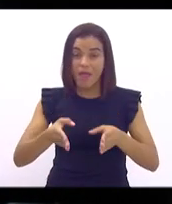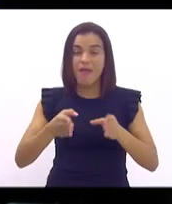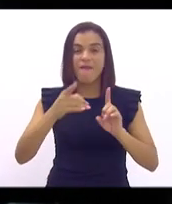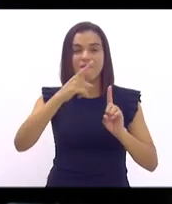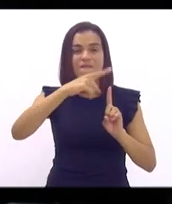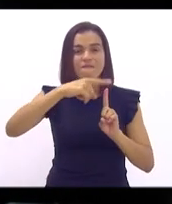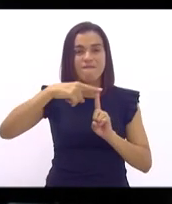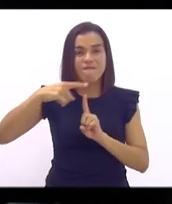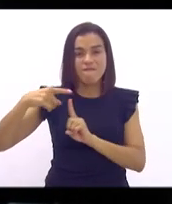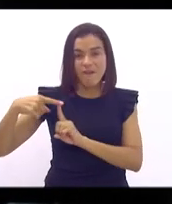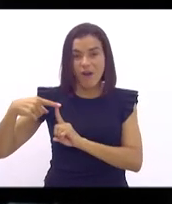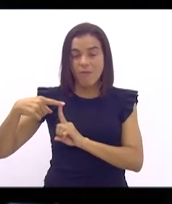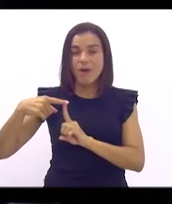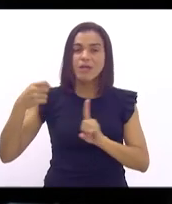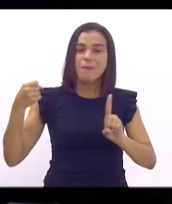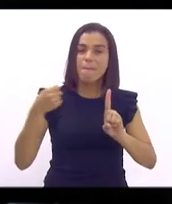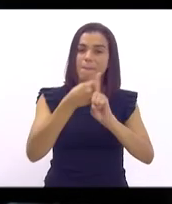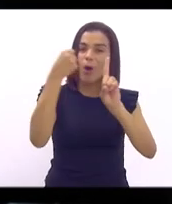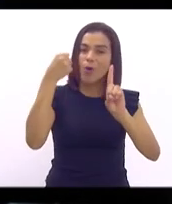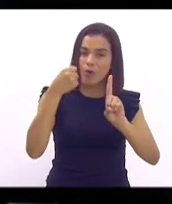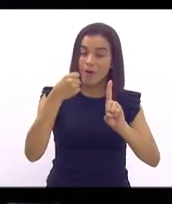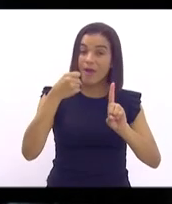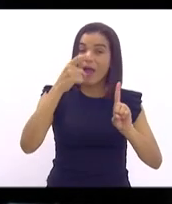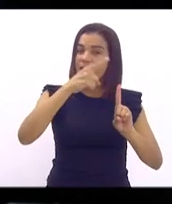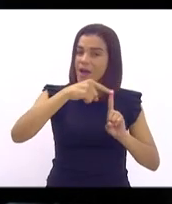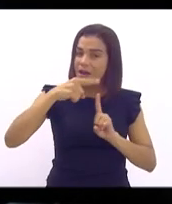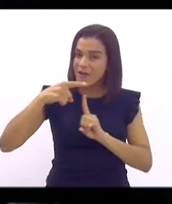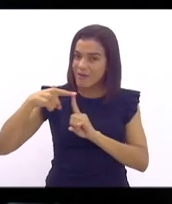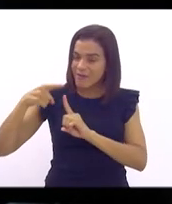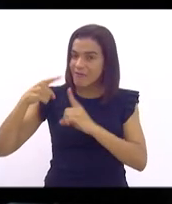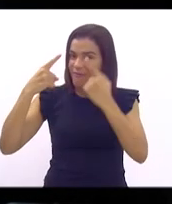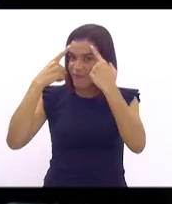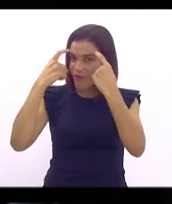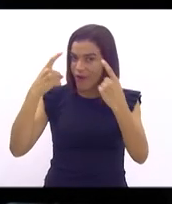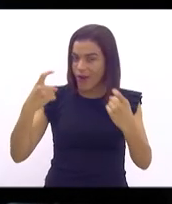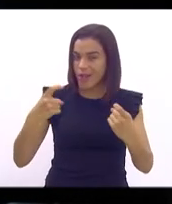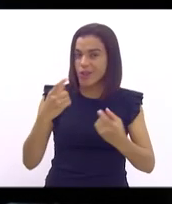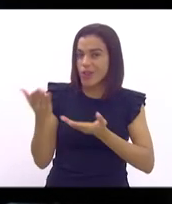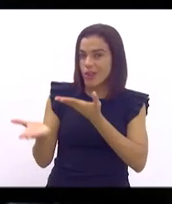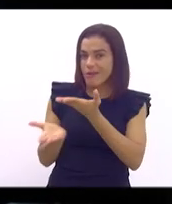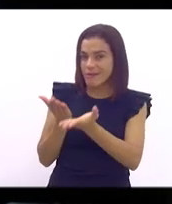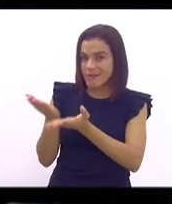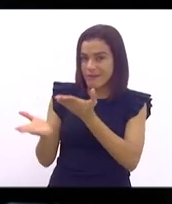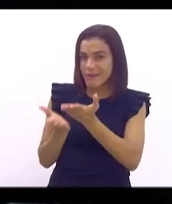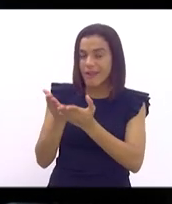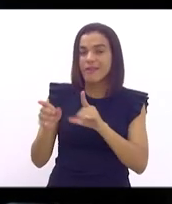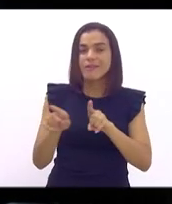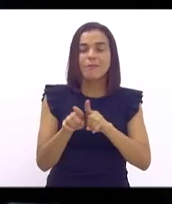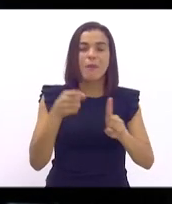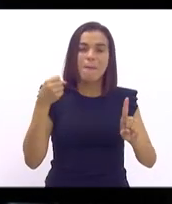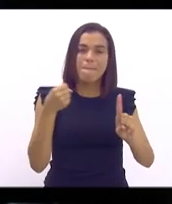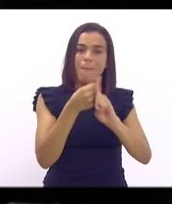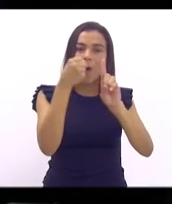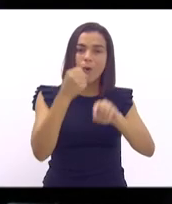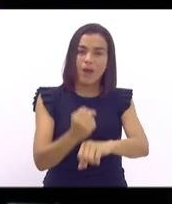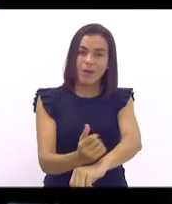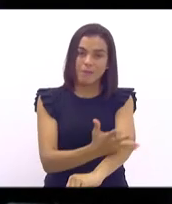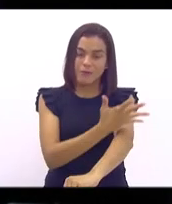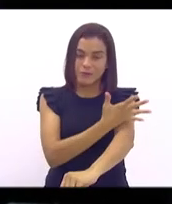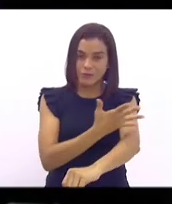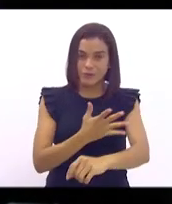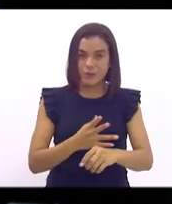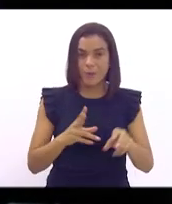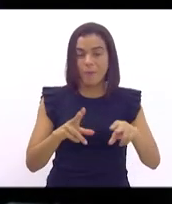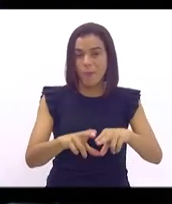as formas e os impactos. As formas de violência em que nós atendemos no Nudem e os impactos emocionais dessa